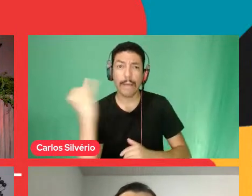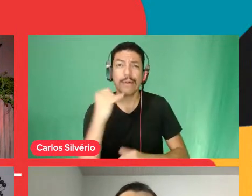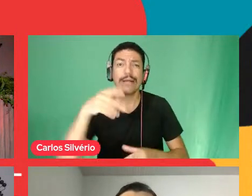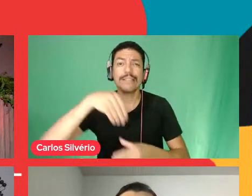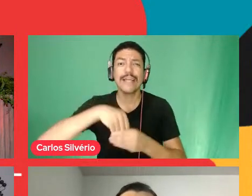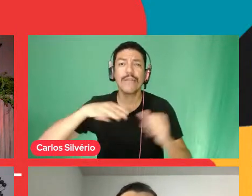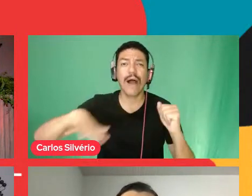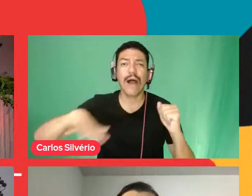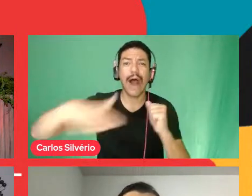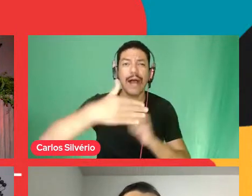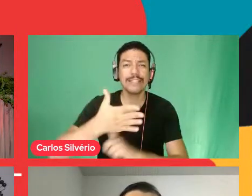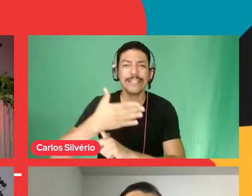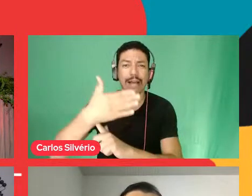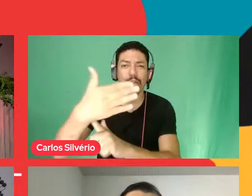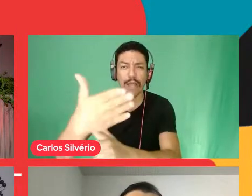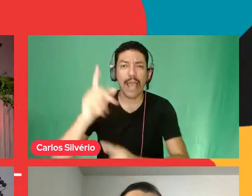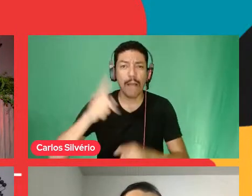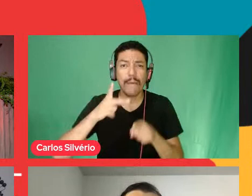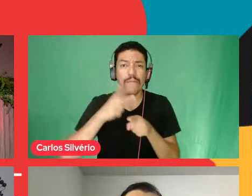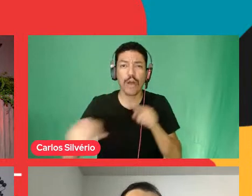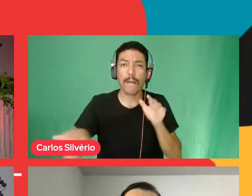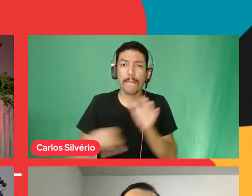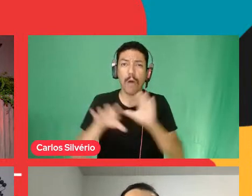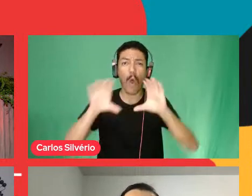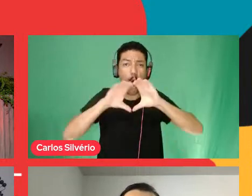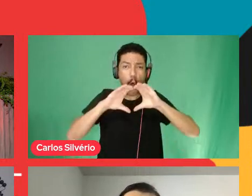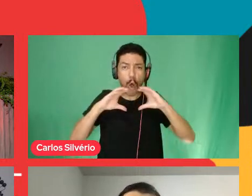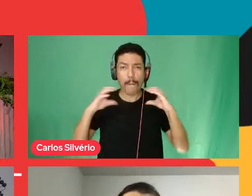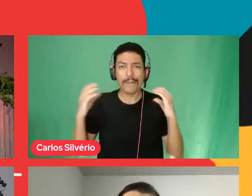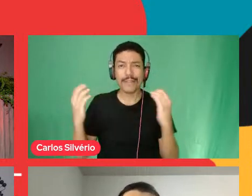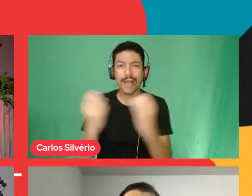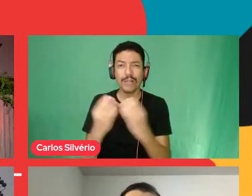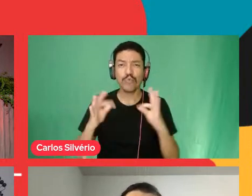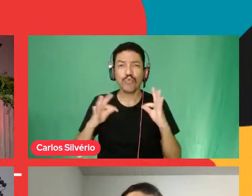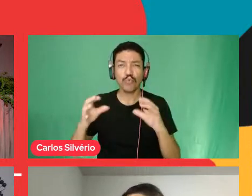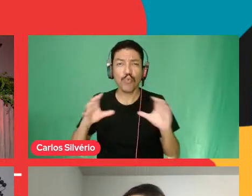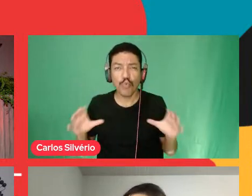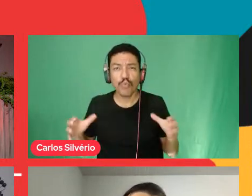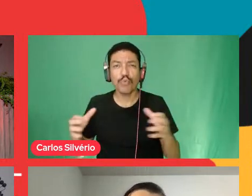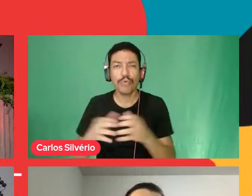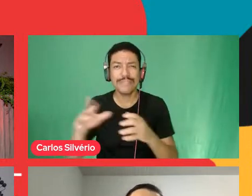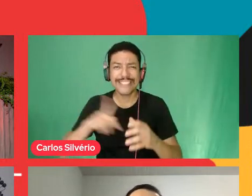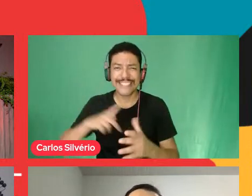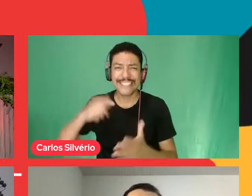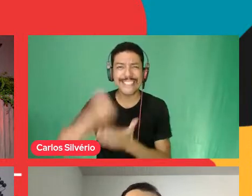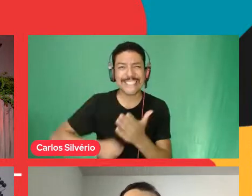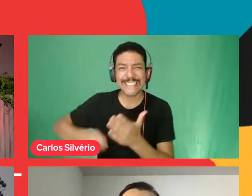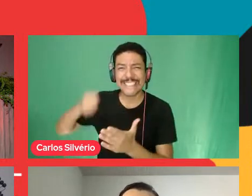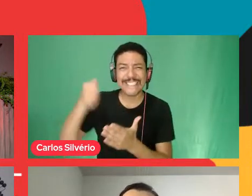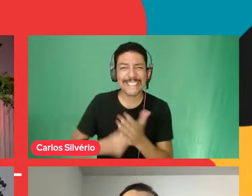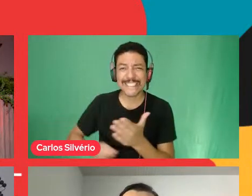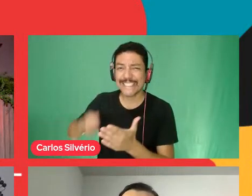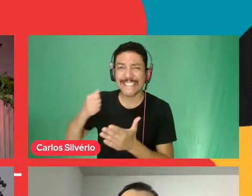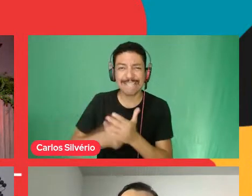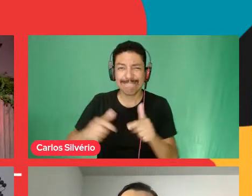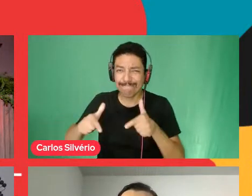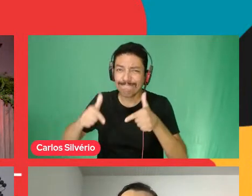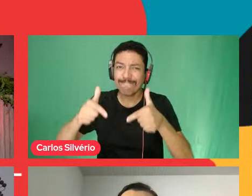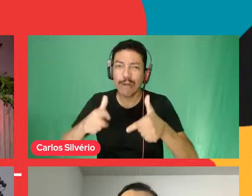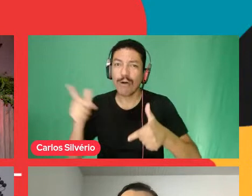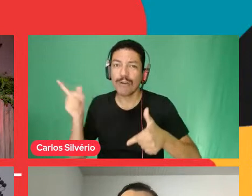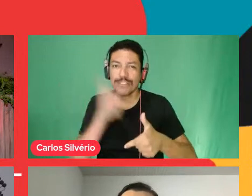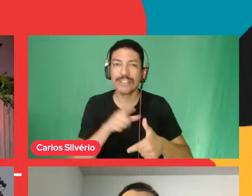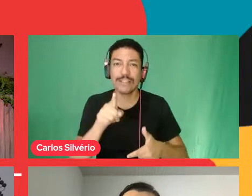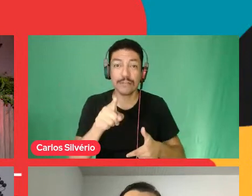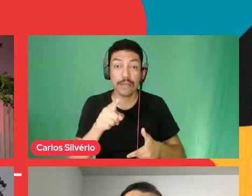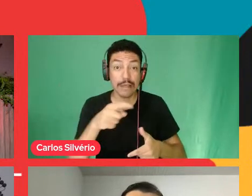né? Isso é uma vitória de toda uma comunidade, de todo um grupo de mulheres que vem se articulando para que isso seja possível, né? E aí, quando